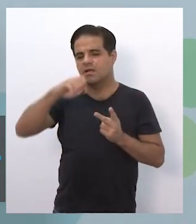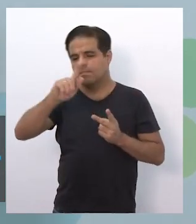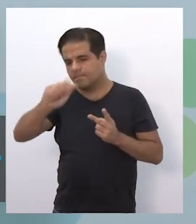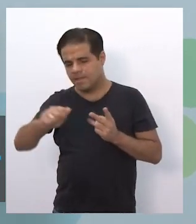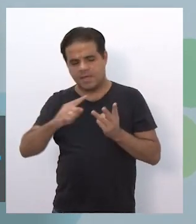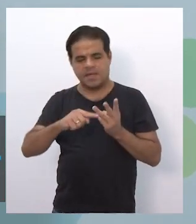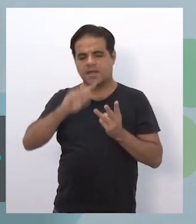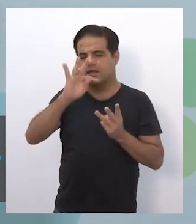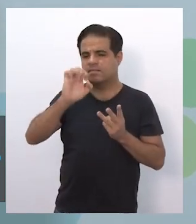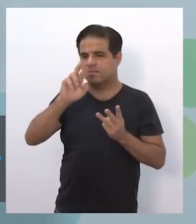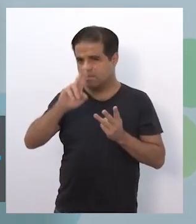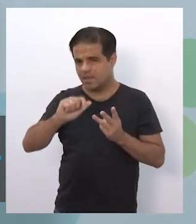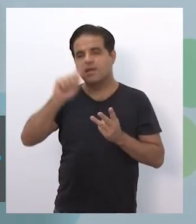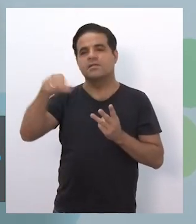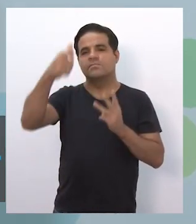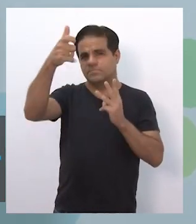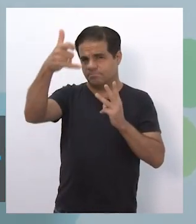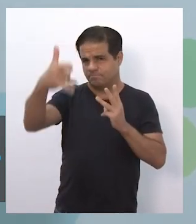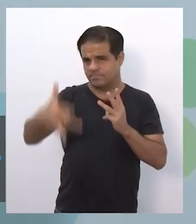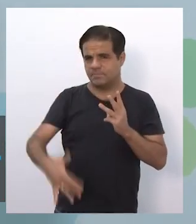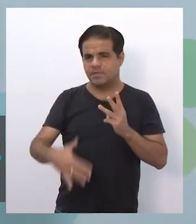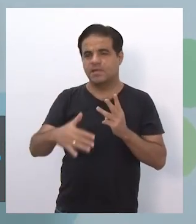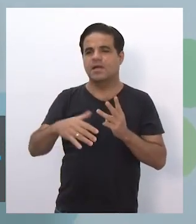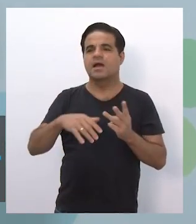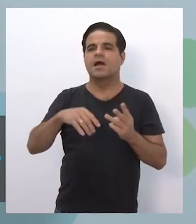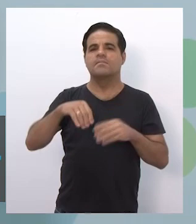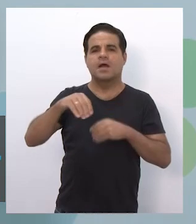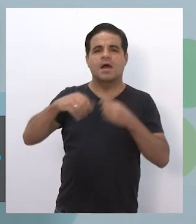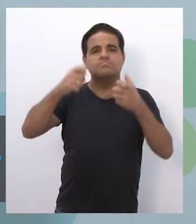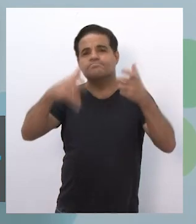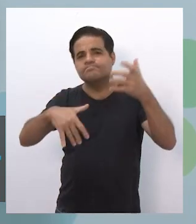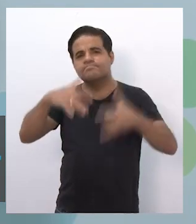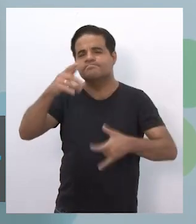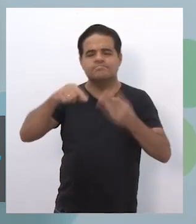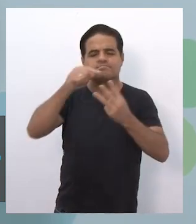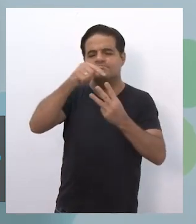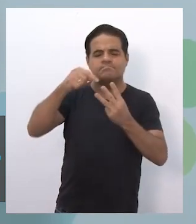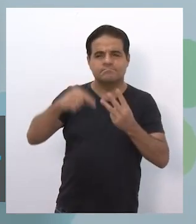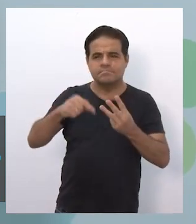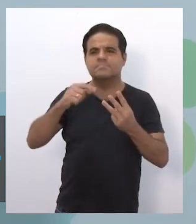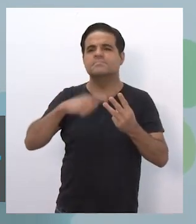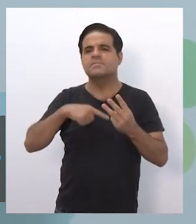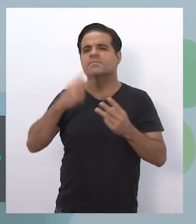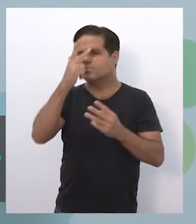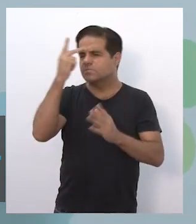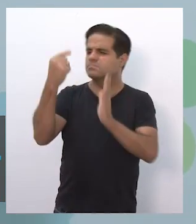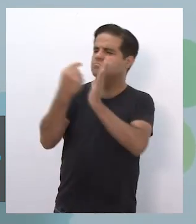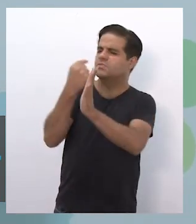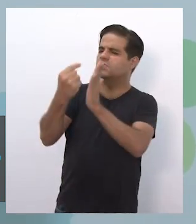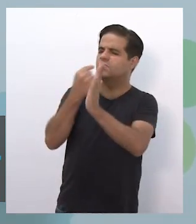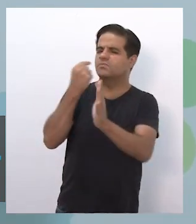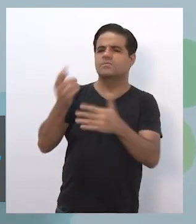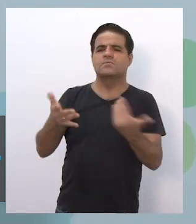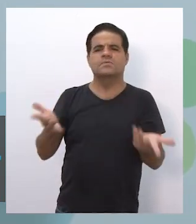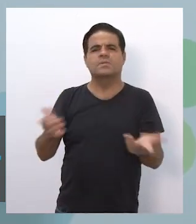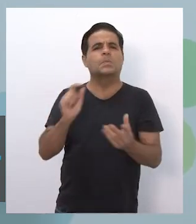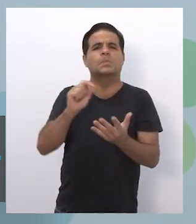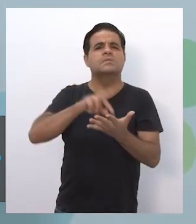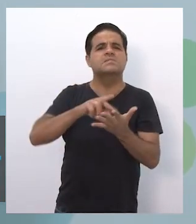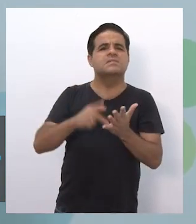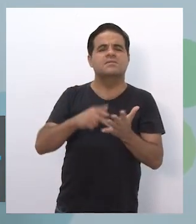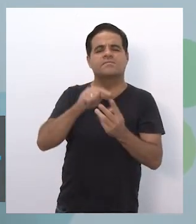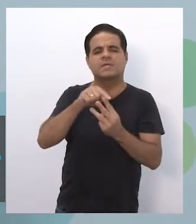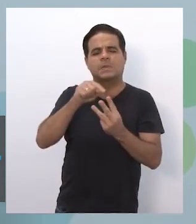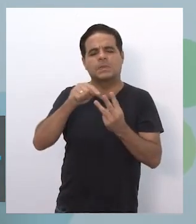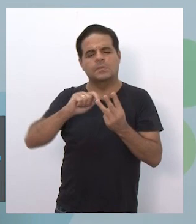falar um pouquinho rapidamente sobre isso, para desmistificar isso daí para vocês, que tem muita gente que pergunta, nossa, mas que é a diferença? Vou falar para vocês, eu e o